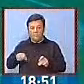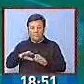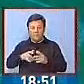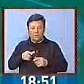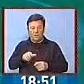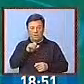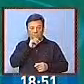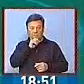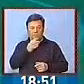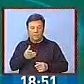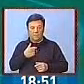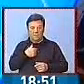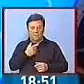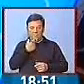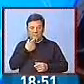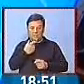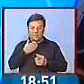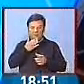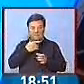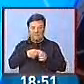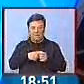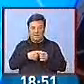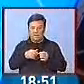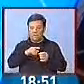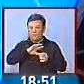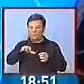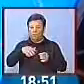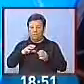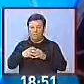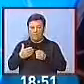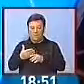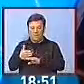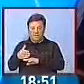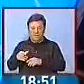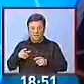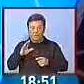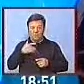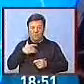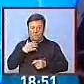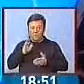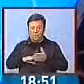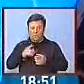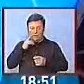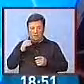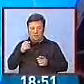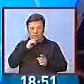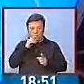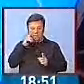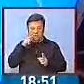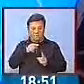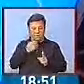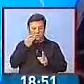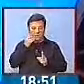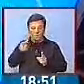possível então distinguir a branca de todas as outras bolas, à medida que o meu colega se ali aproxima com o taco. É possível ver aqui o taco e a trajetória que o